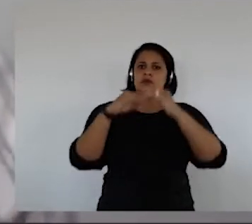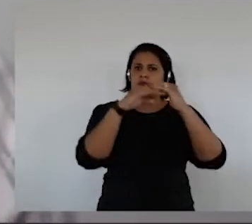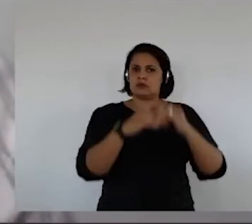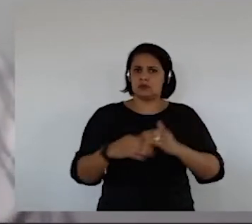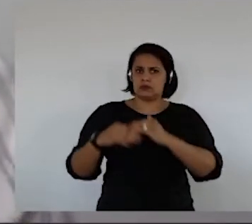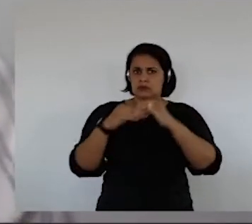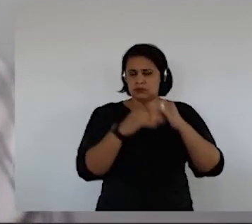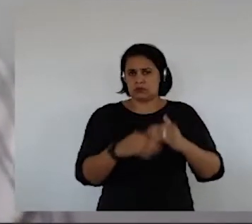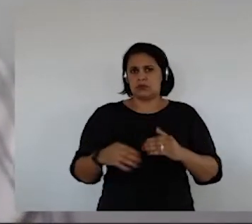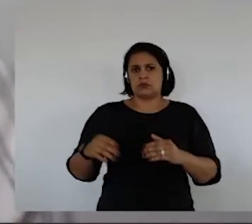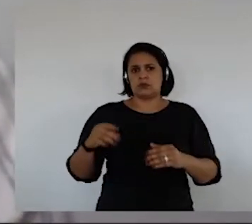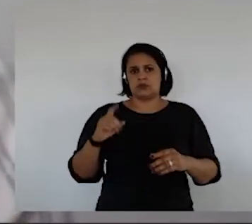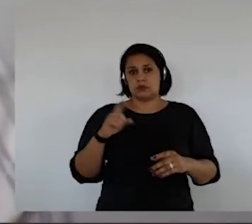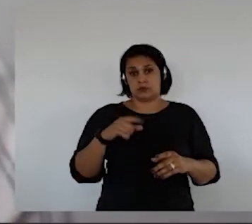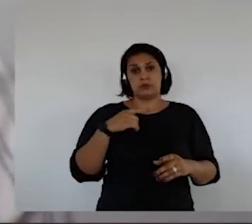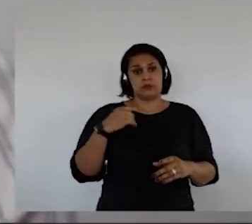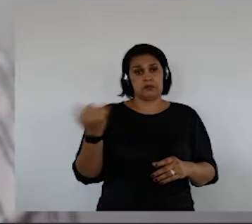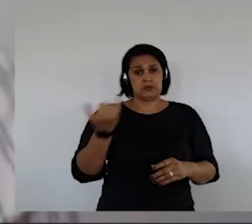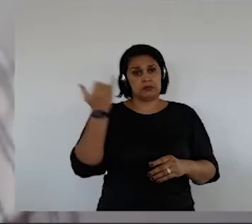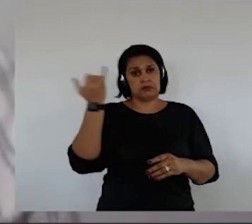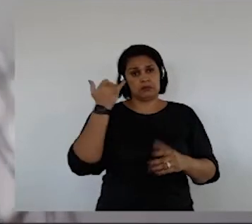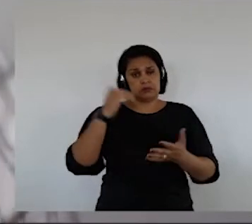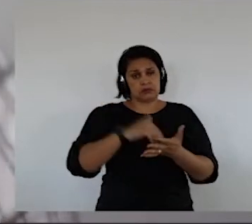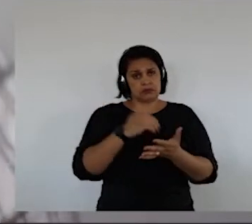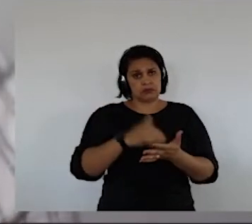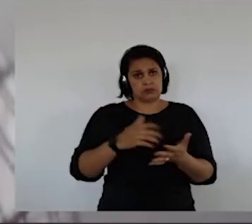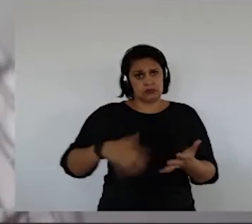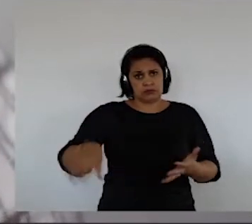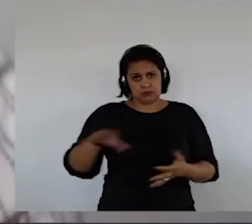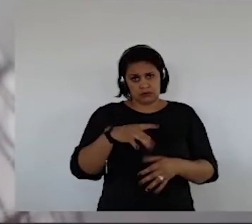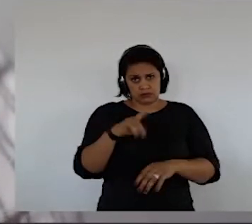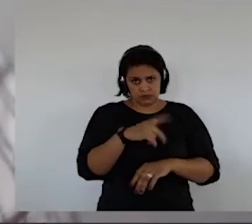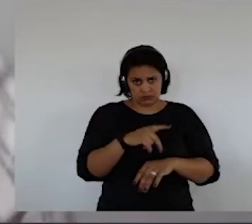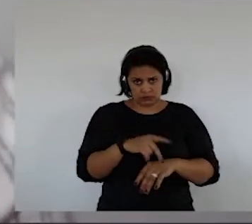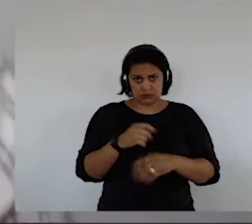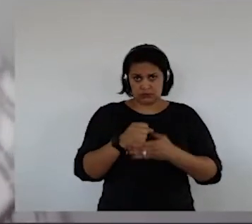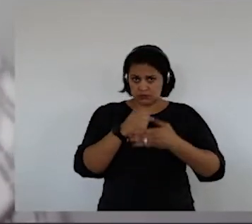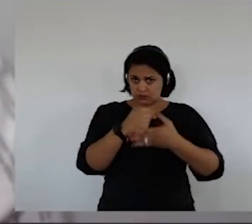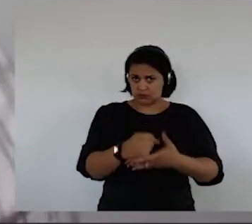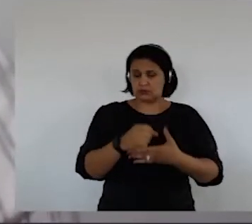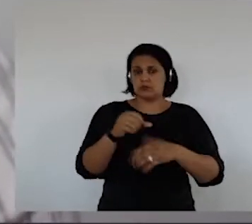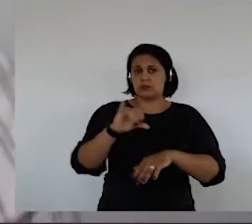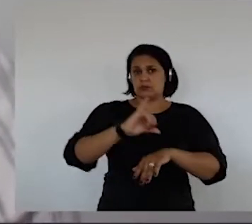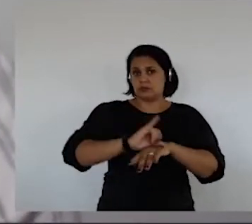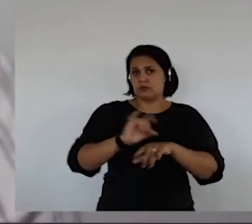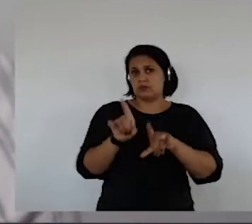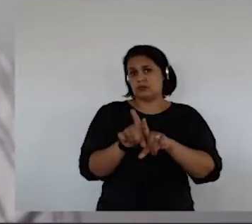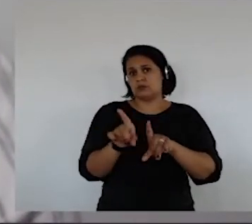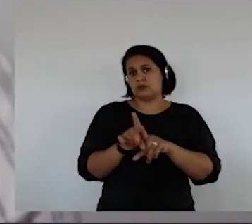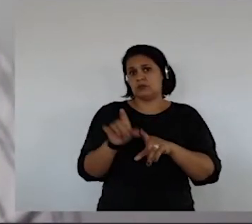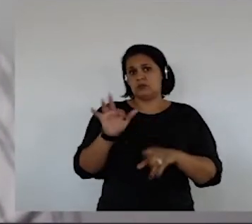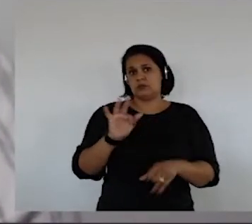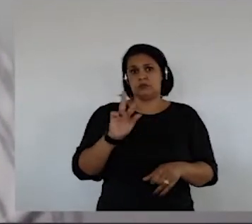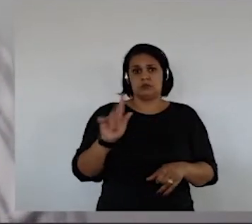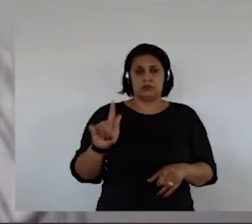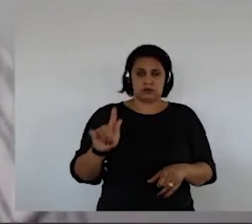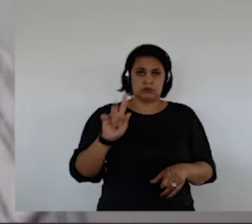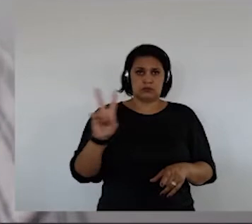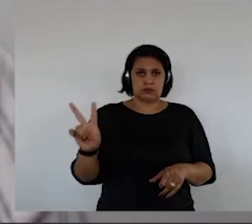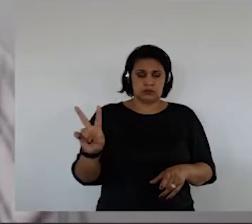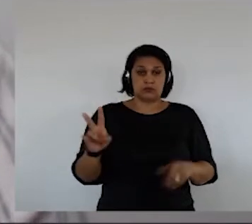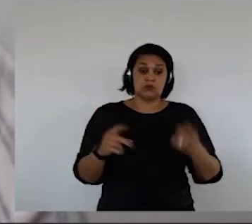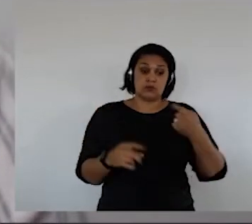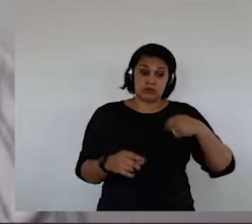por importantíssimos escritórios do país, com o apoio do próprio centro e da Fundação Getúlio Vargas,